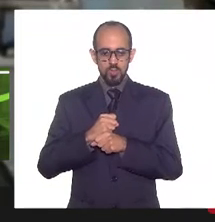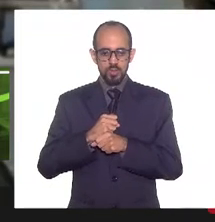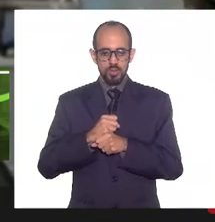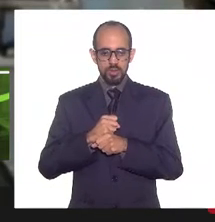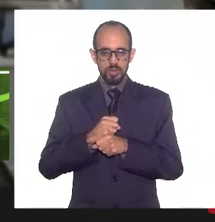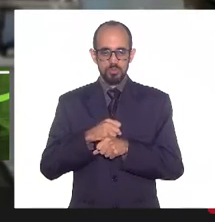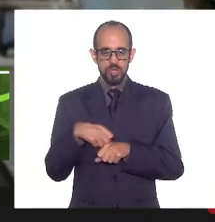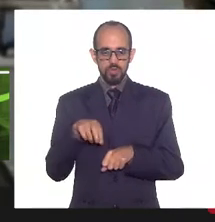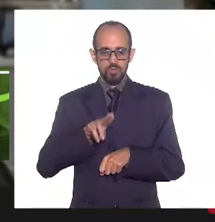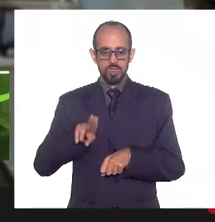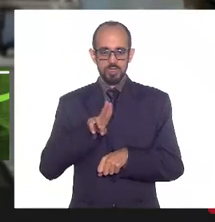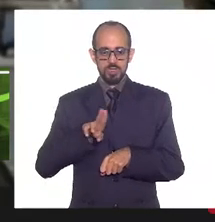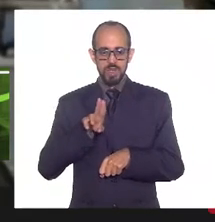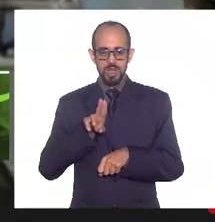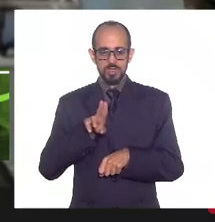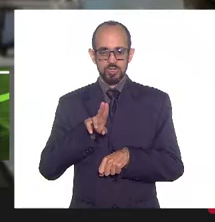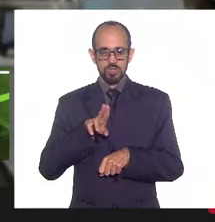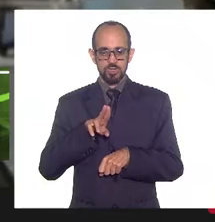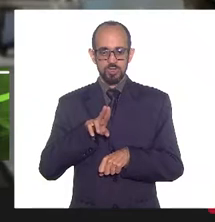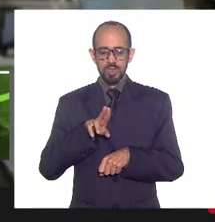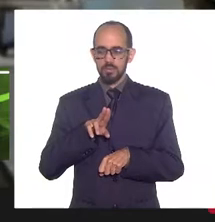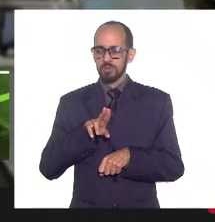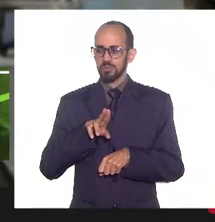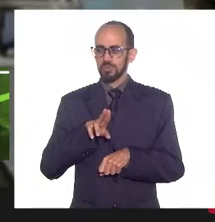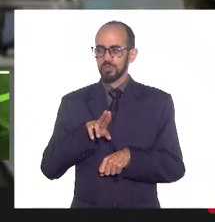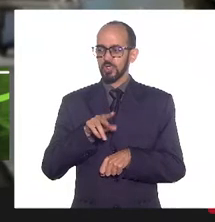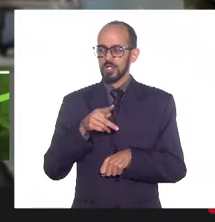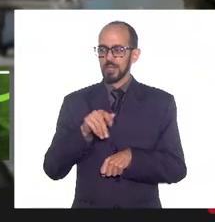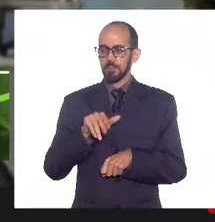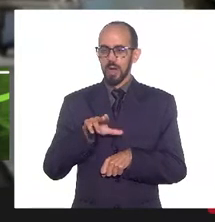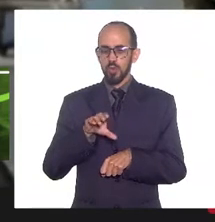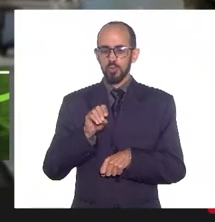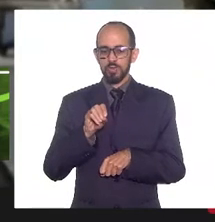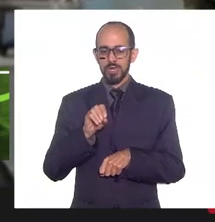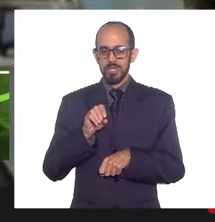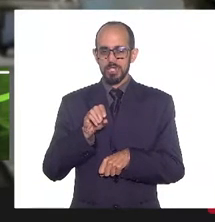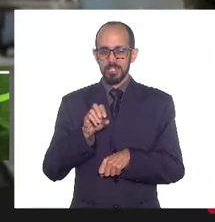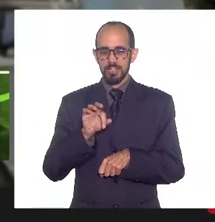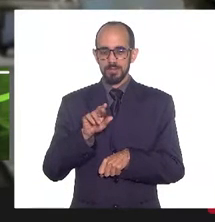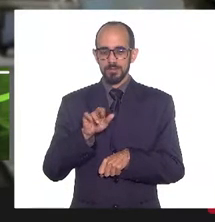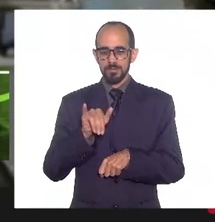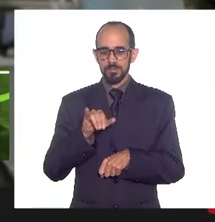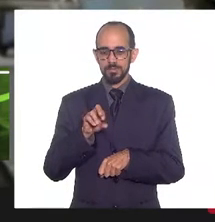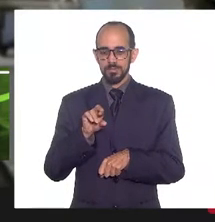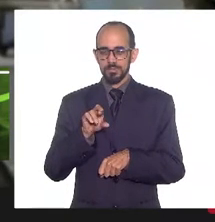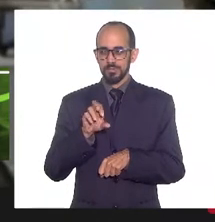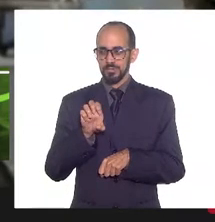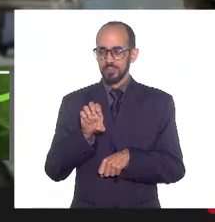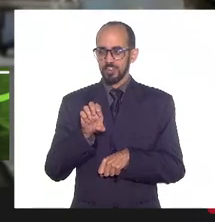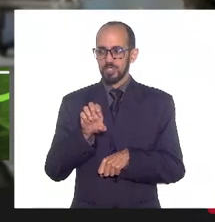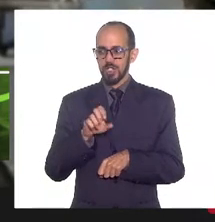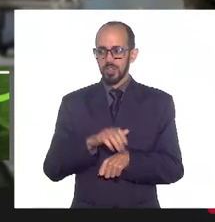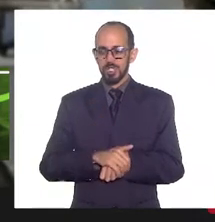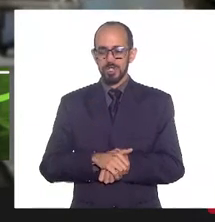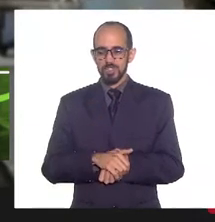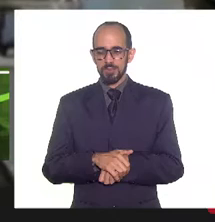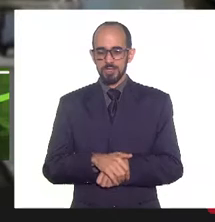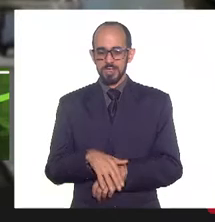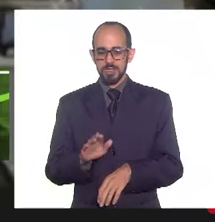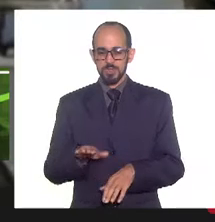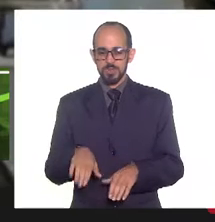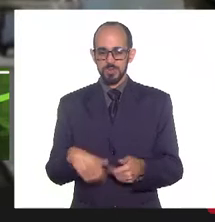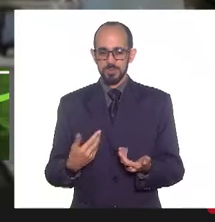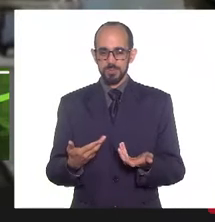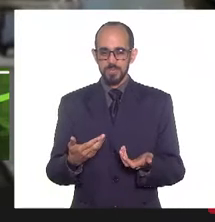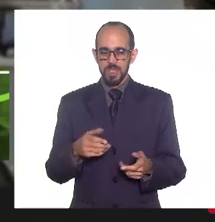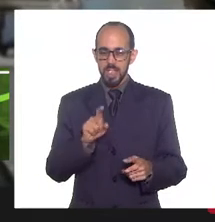do Rio de Janeiro o ano Paulo Freire são quatro educadoras e como dizia o nosso mestre patrono